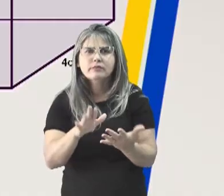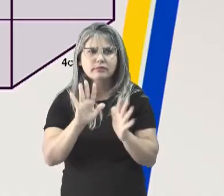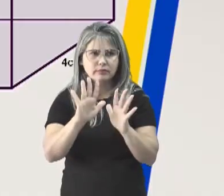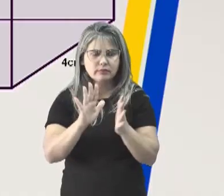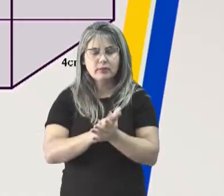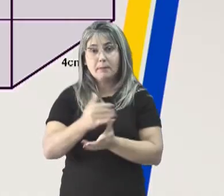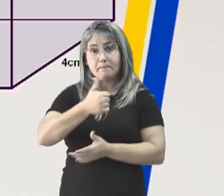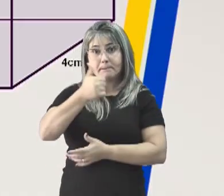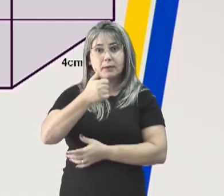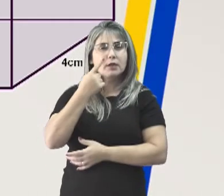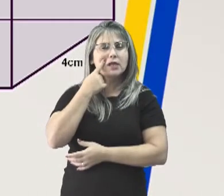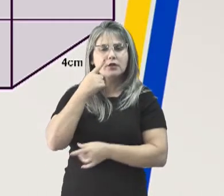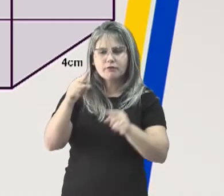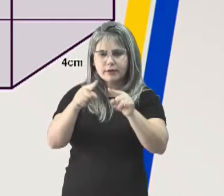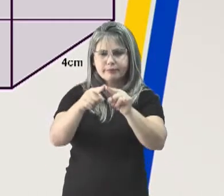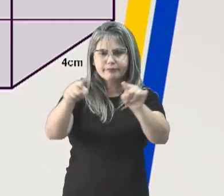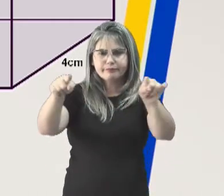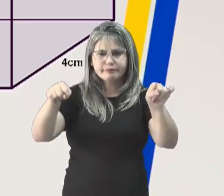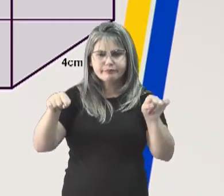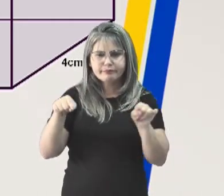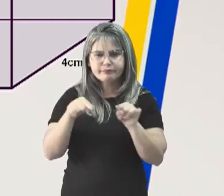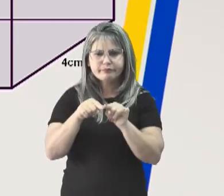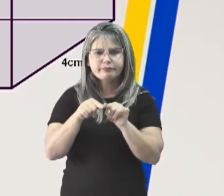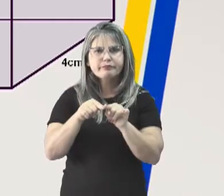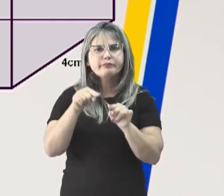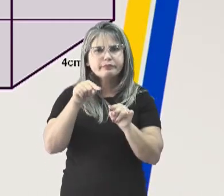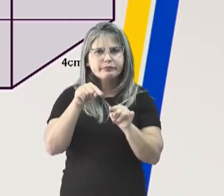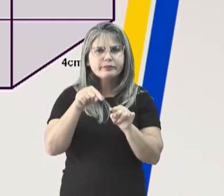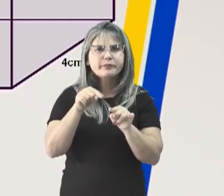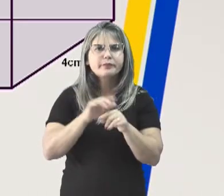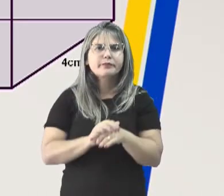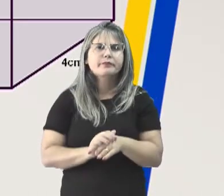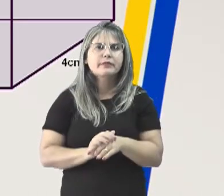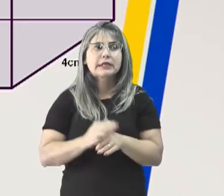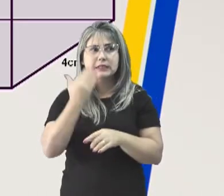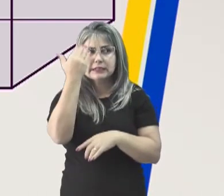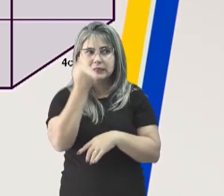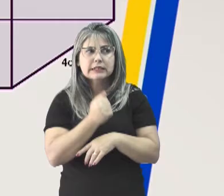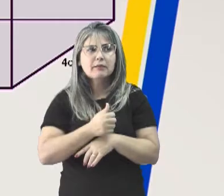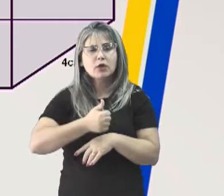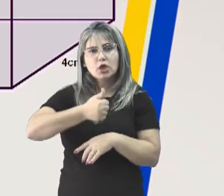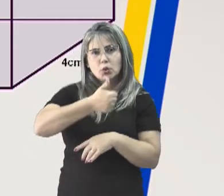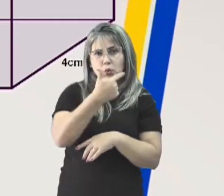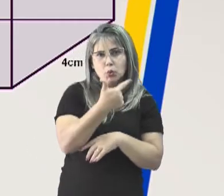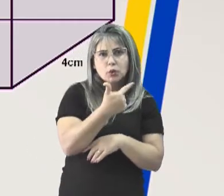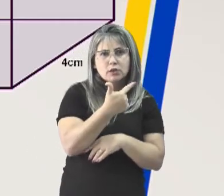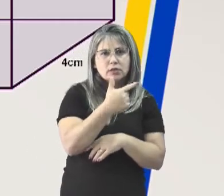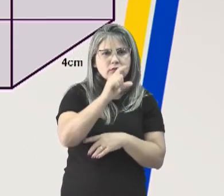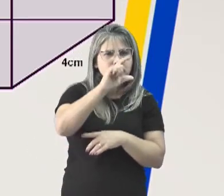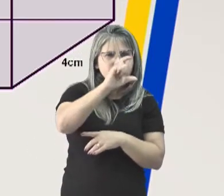vamos observar uma coisa que a gente já viu na questão anterior, é que os 12 frascos com 6 ml eu vou ter um total de